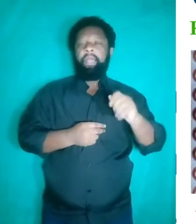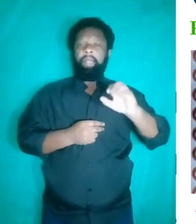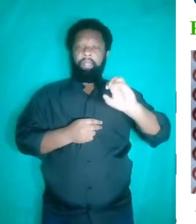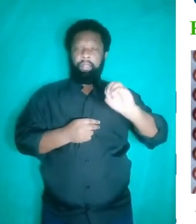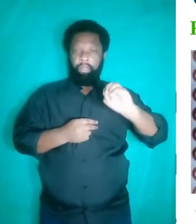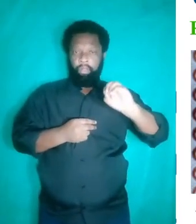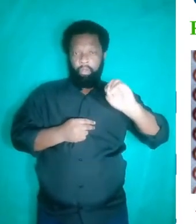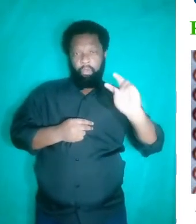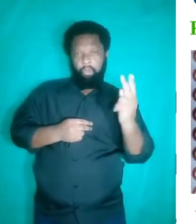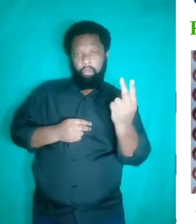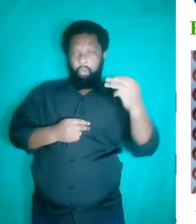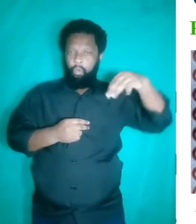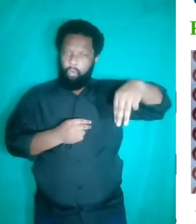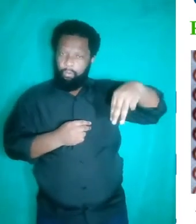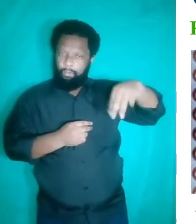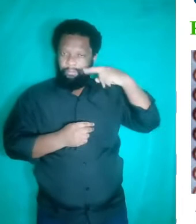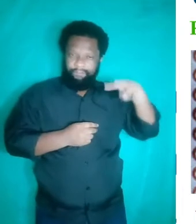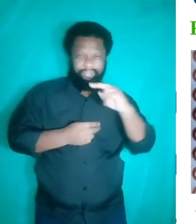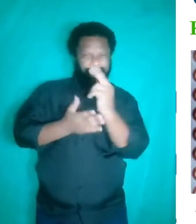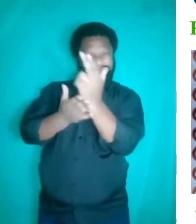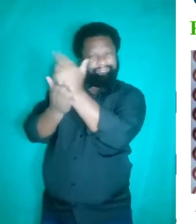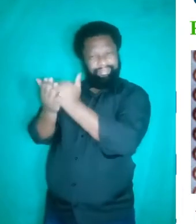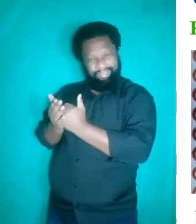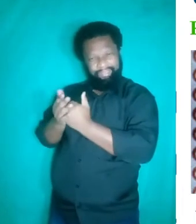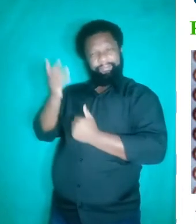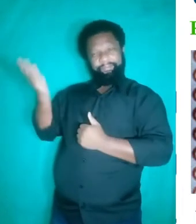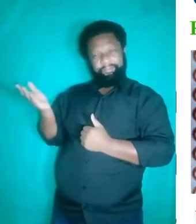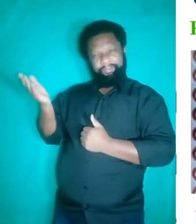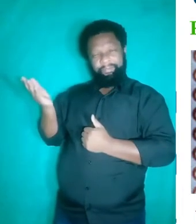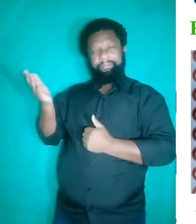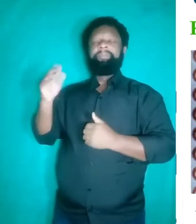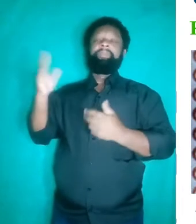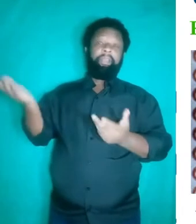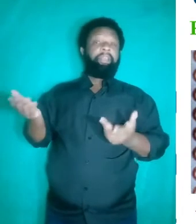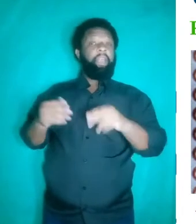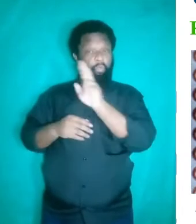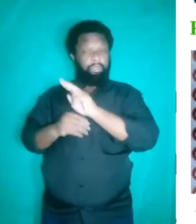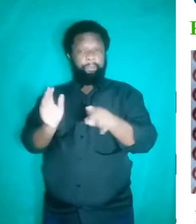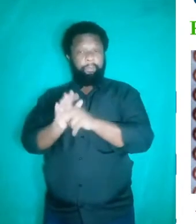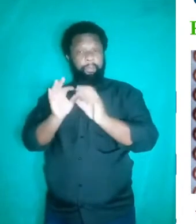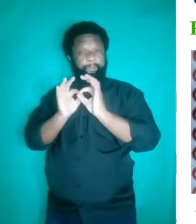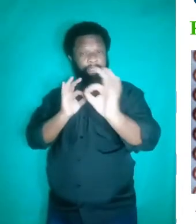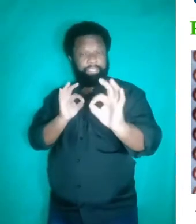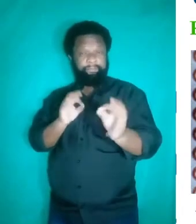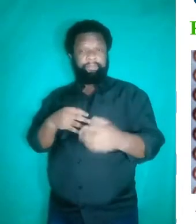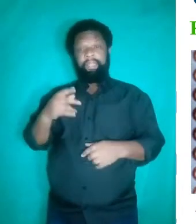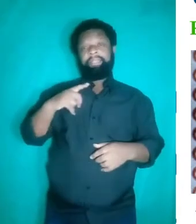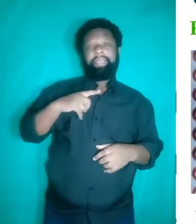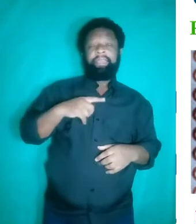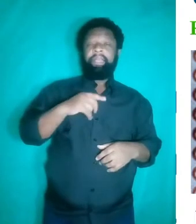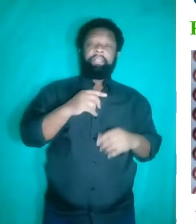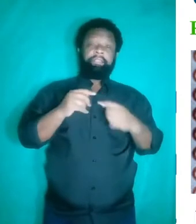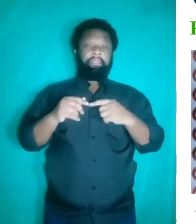essa ferradurazinha é, tá? O nosso, vocês já devem ter visto, vai ser a nossa unidade de medida. Então aqui,